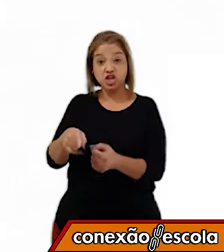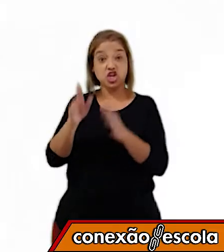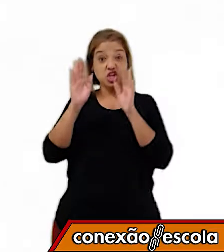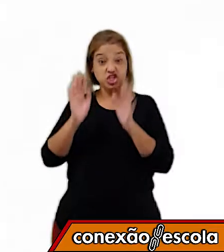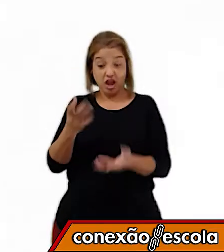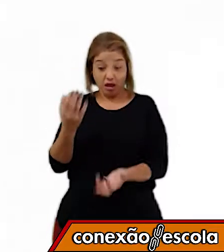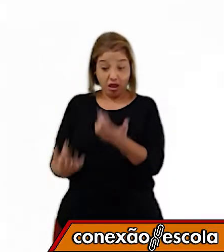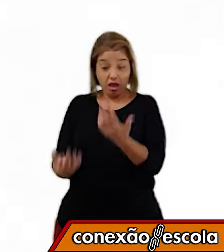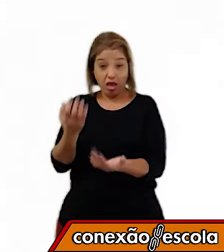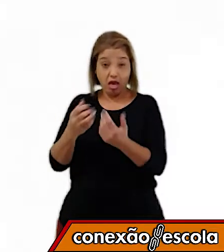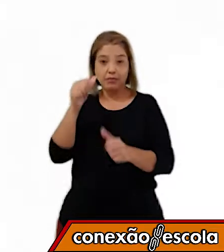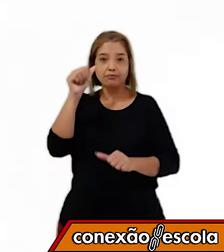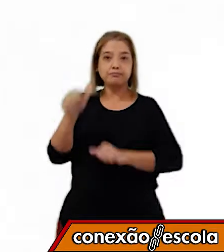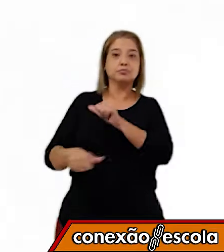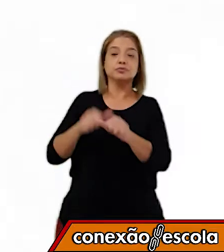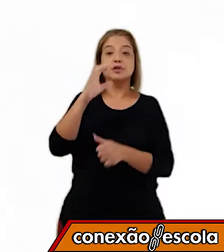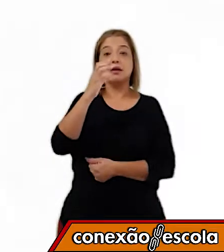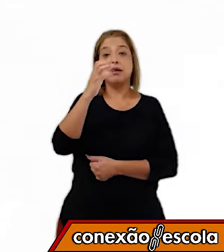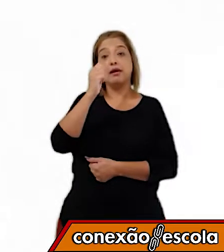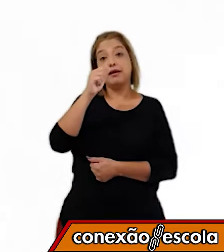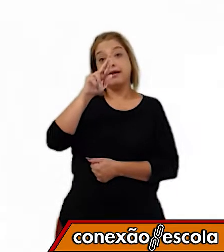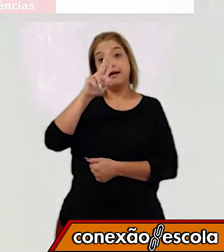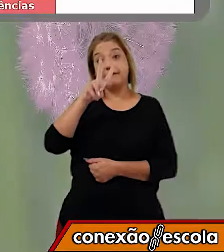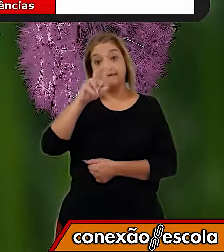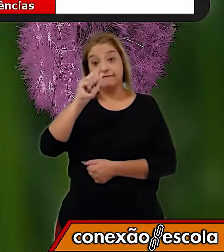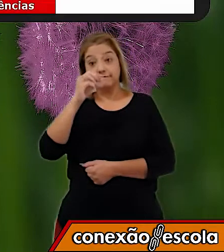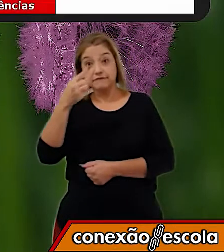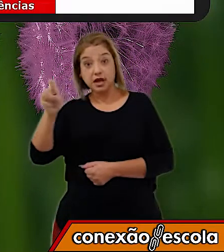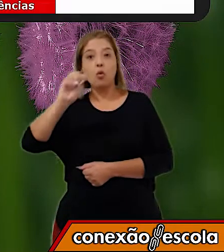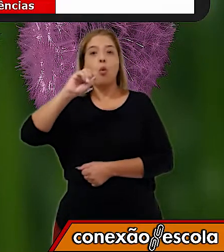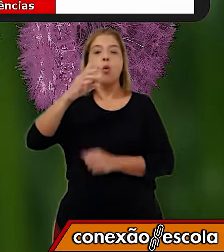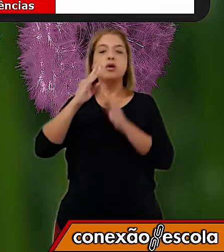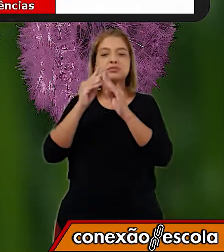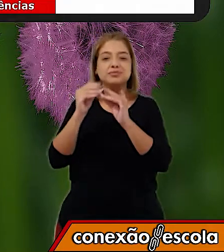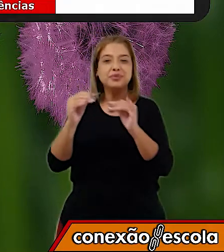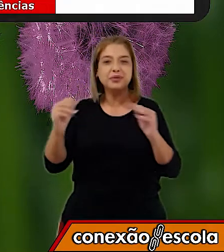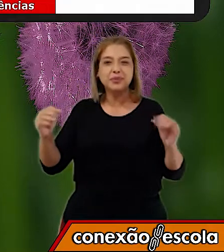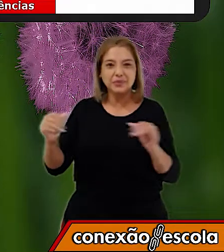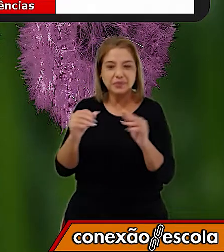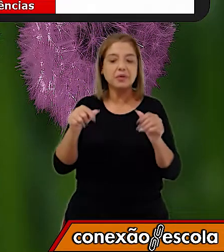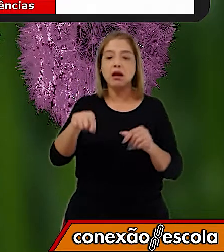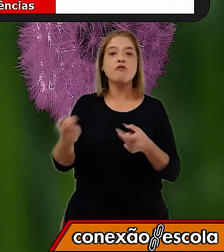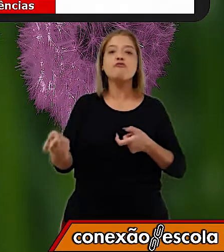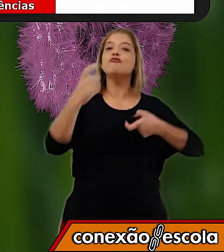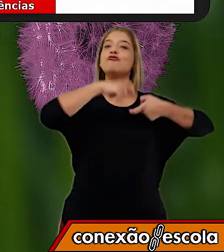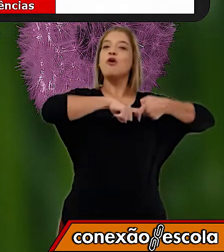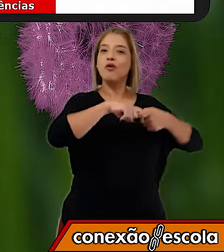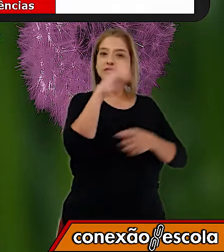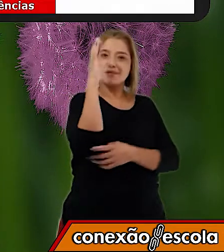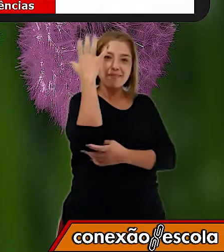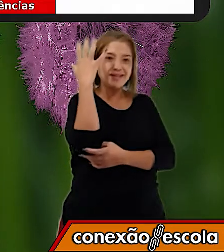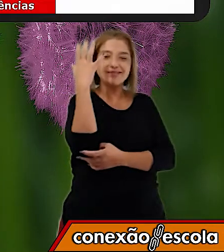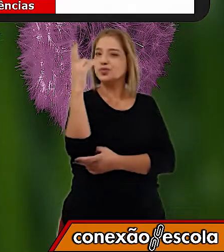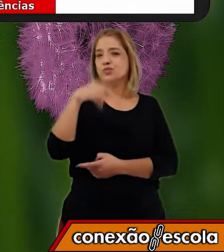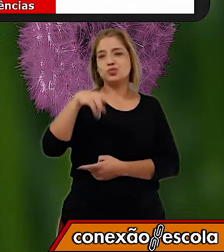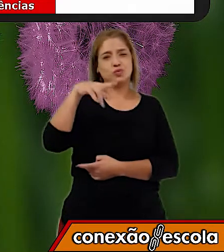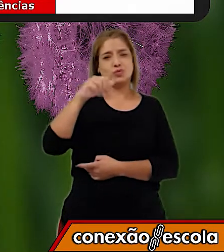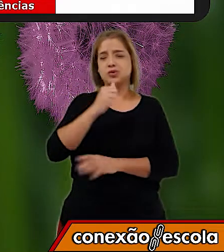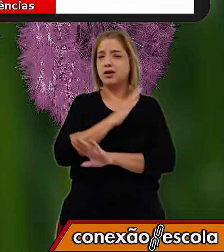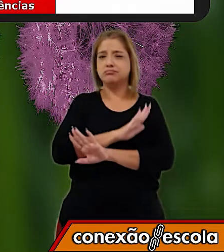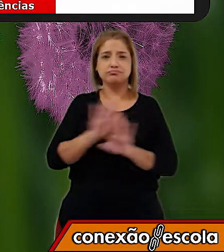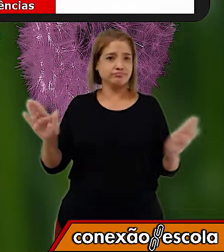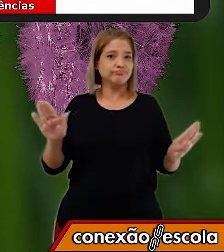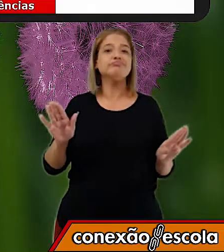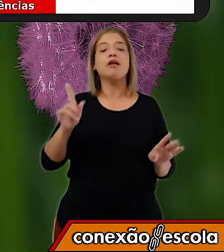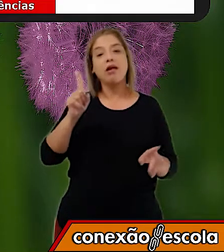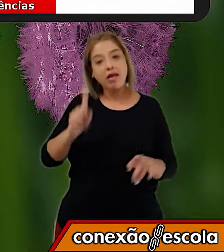madeira vira carvão ou cinza e não pode voltar a ser madeira de novo. Essa é uma mudança